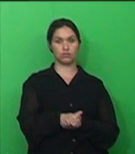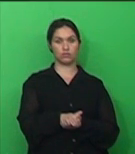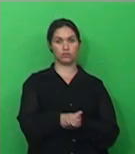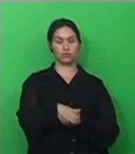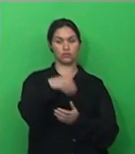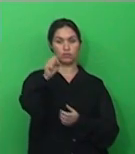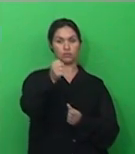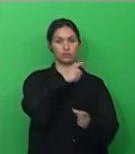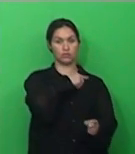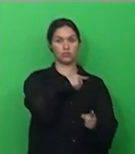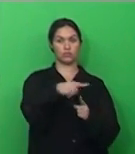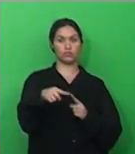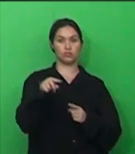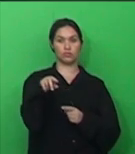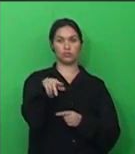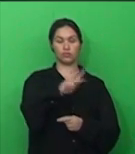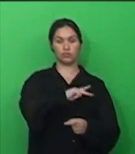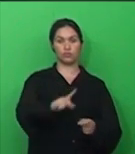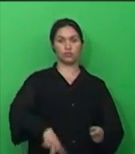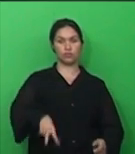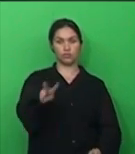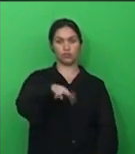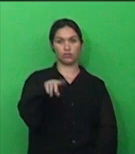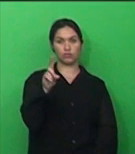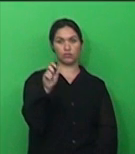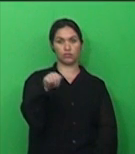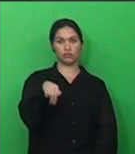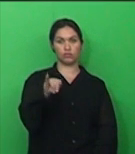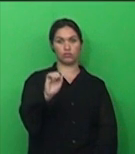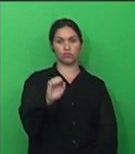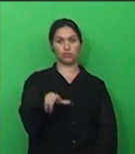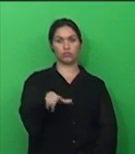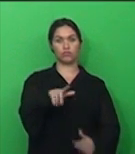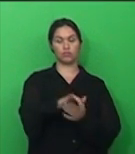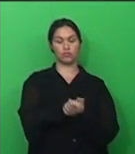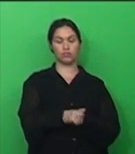A favor o veto, senhor presidente. Vereador Daniel Freitas.